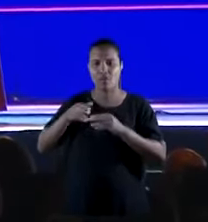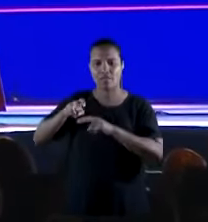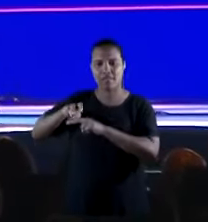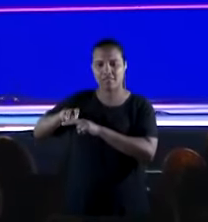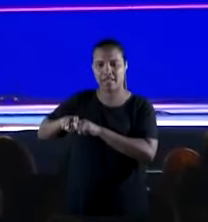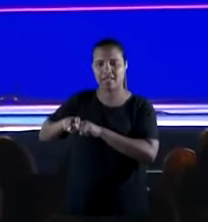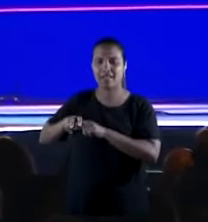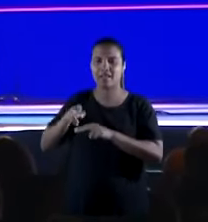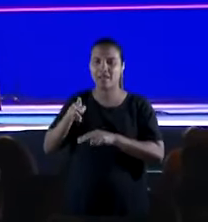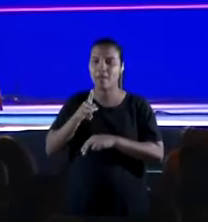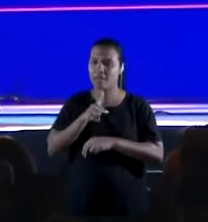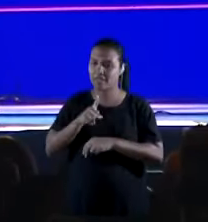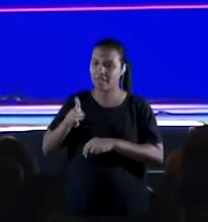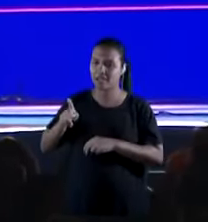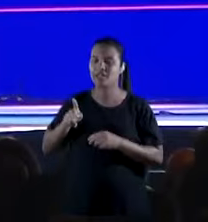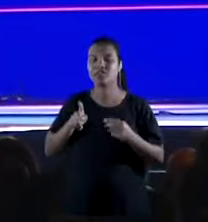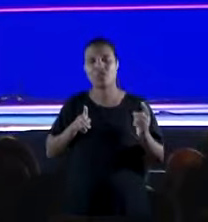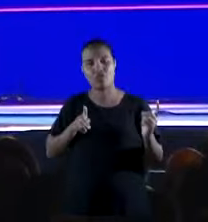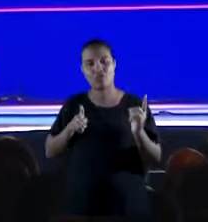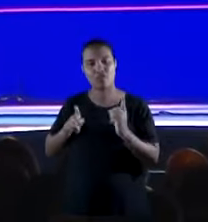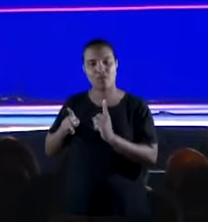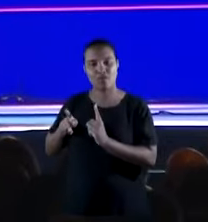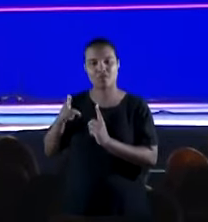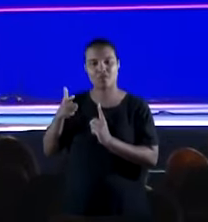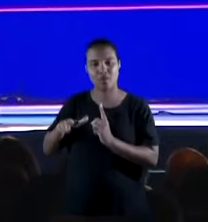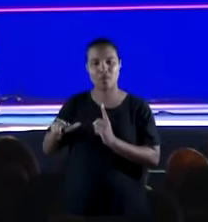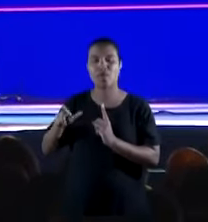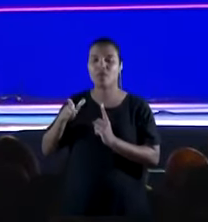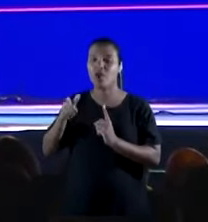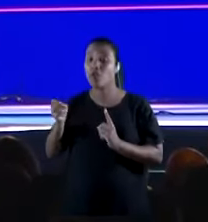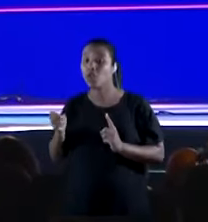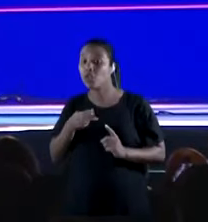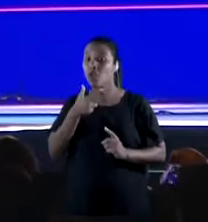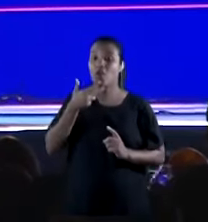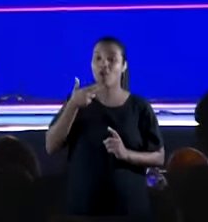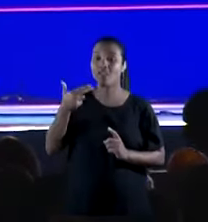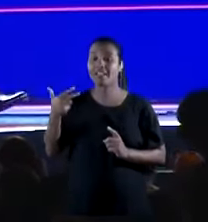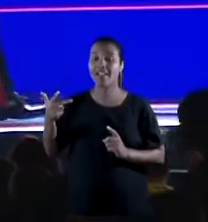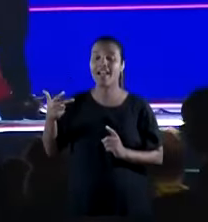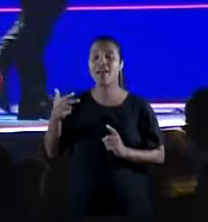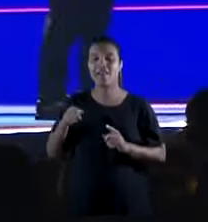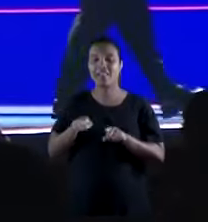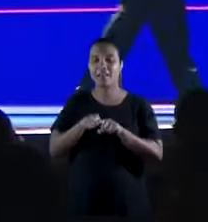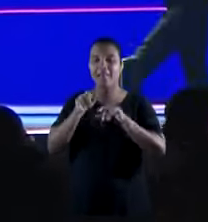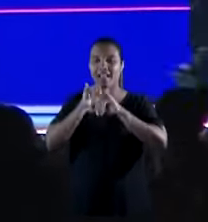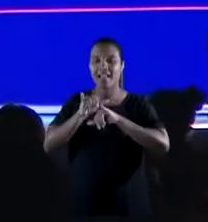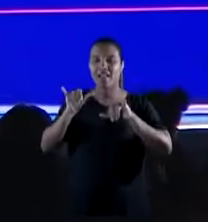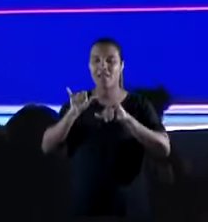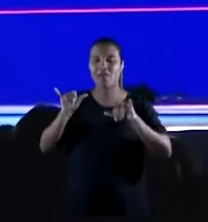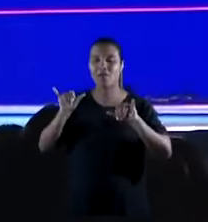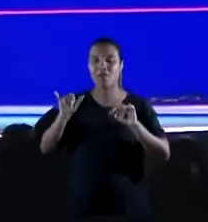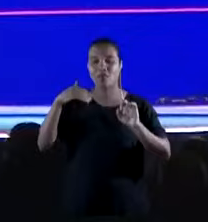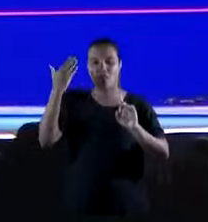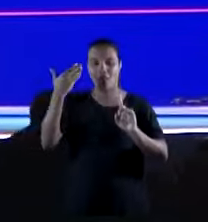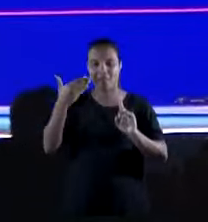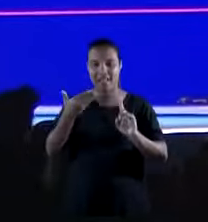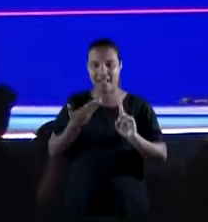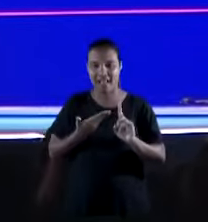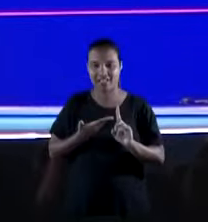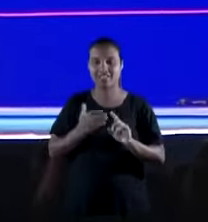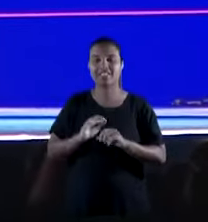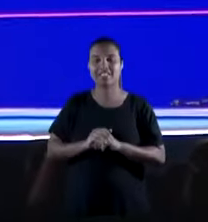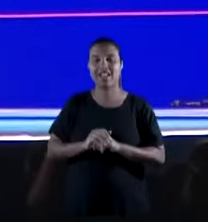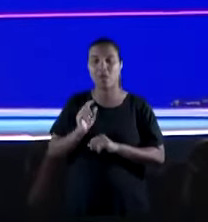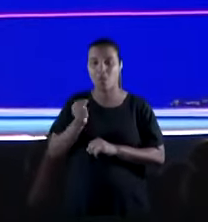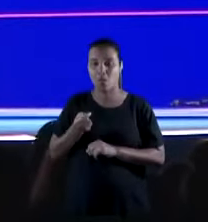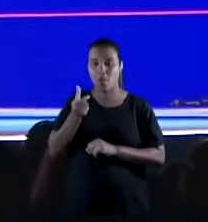presidente volta, porque nós temos novidades, nós temos anúncios, homenagens. Então já o presidente estará de volta